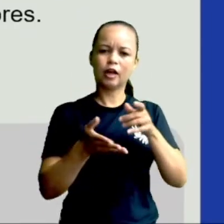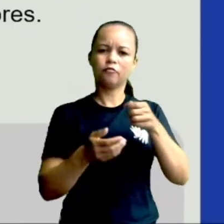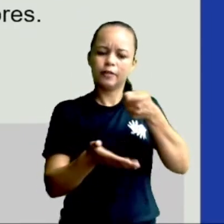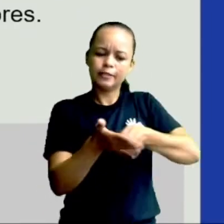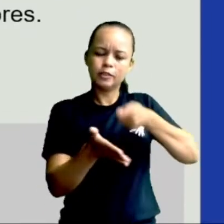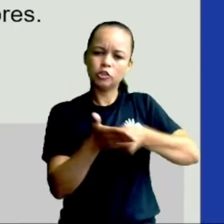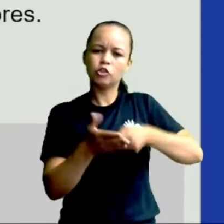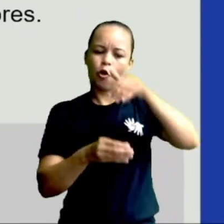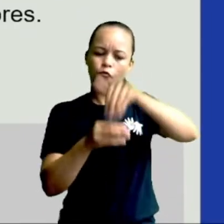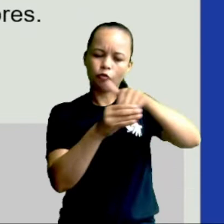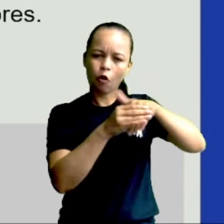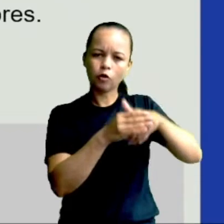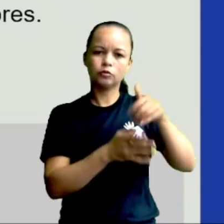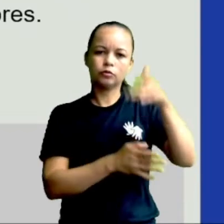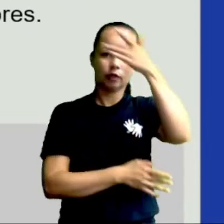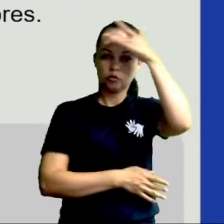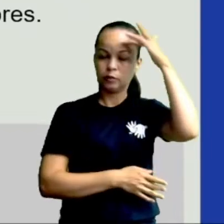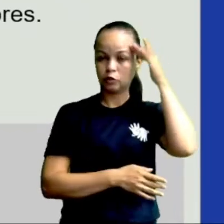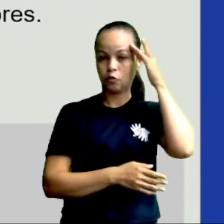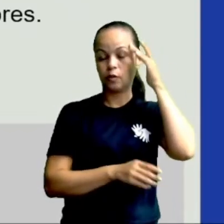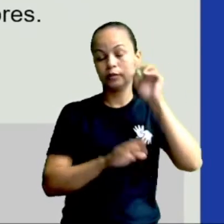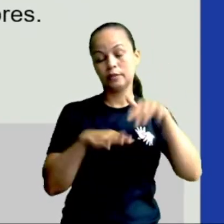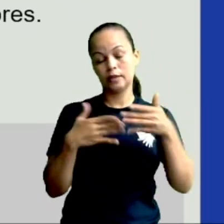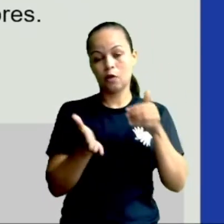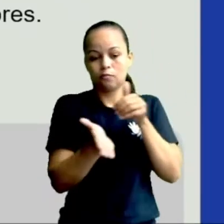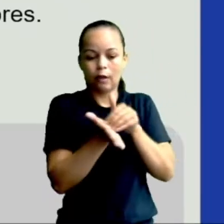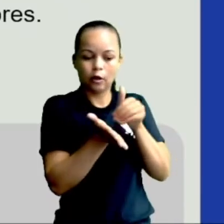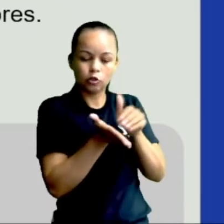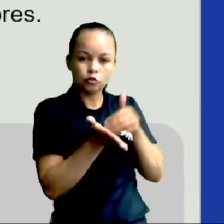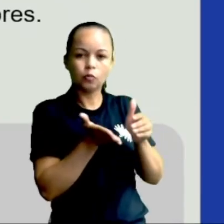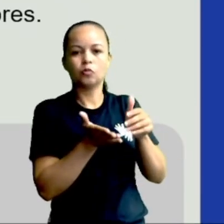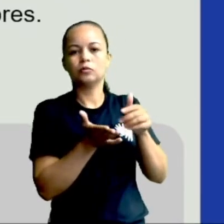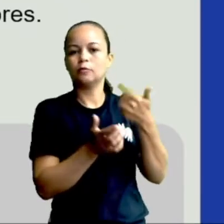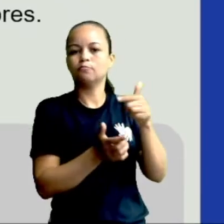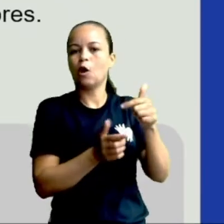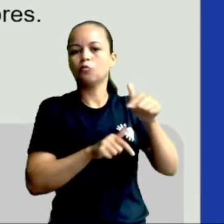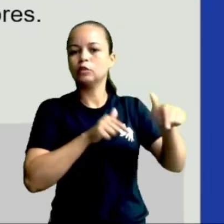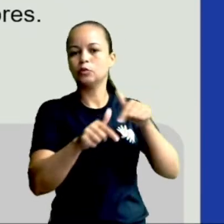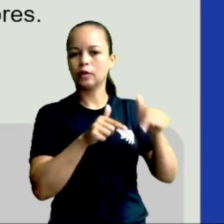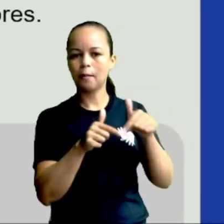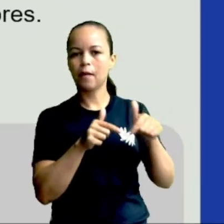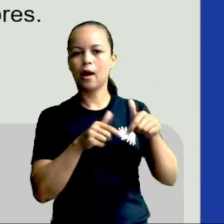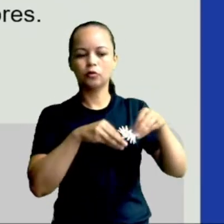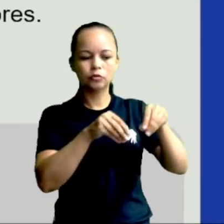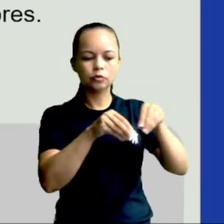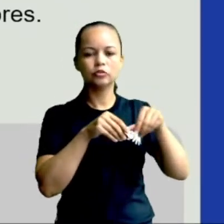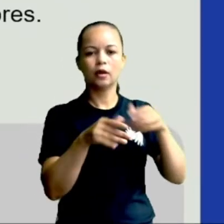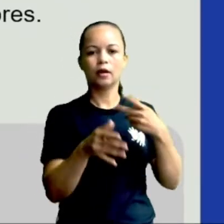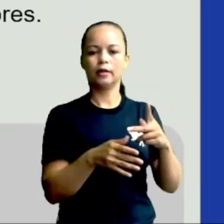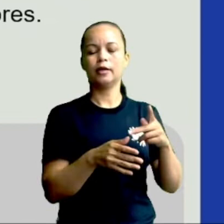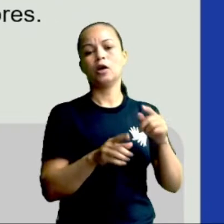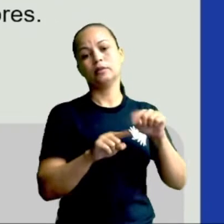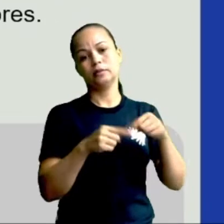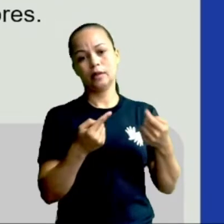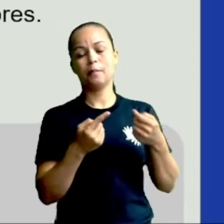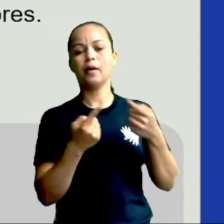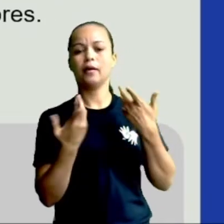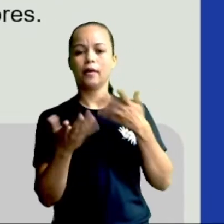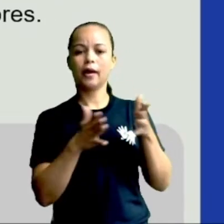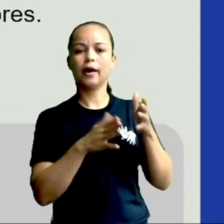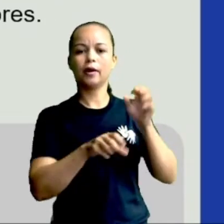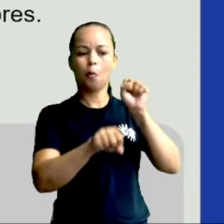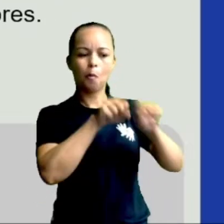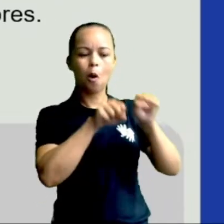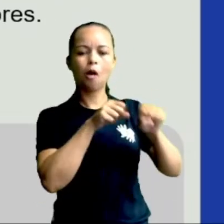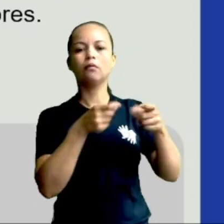pessoas, porque senão essas pessoas elas eram expulsas, não tinham nem trabalho mais em suas terras, quiçá eram mortas também, assassinadas.